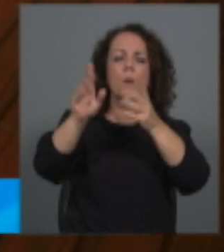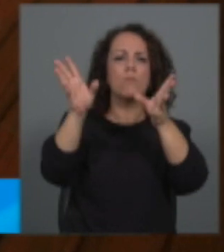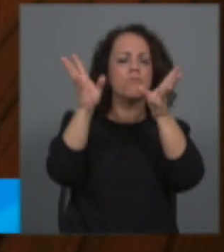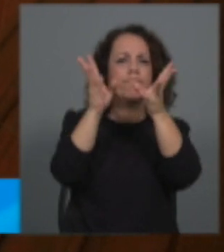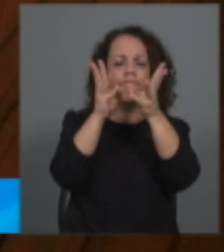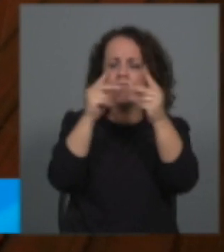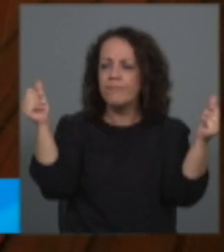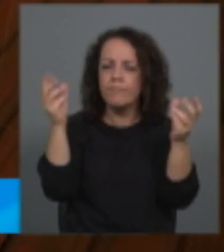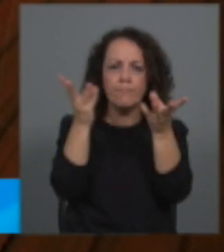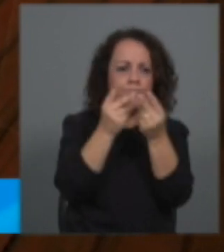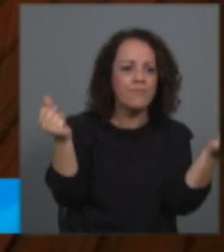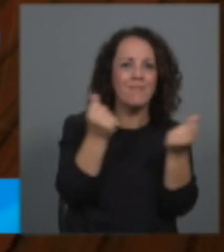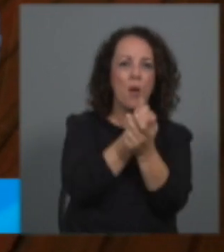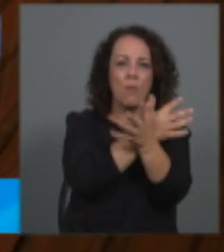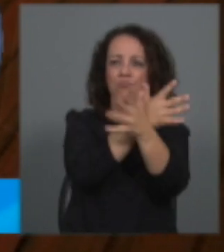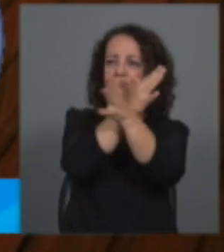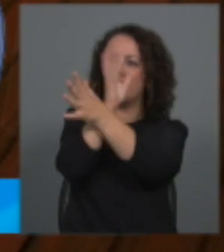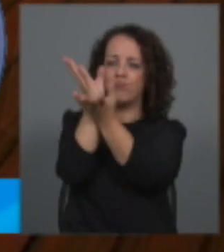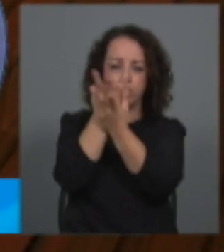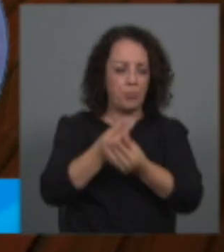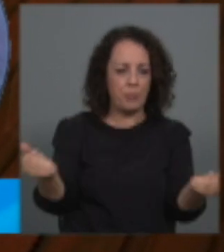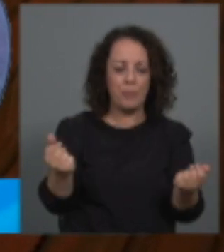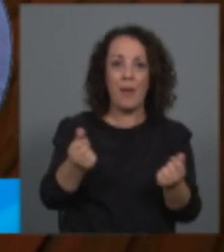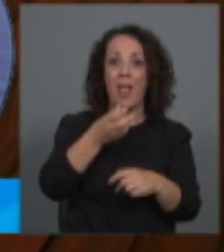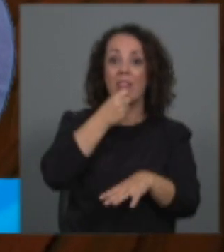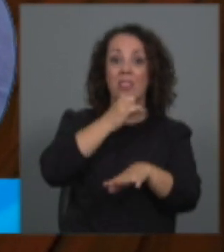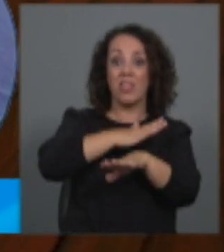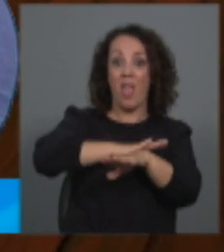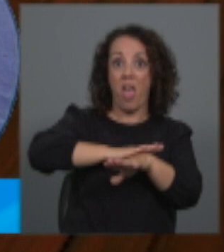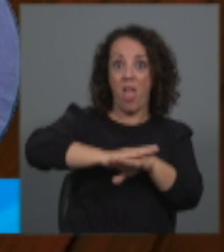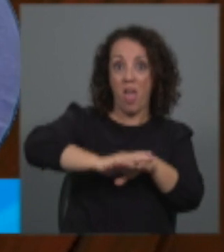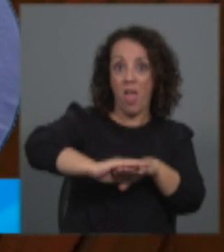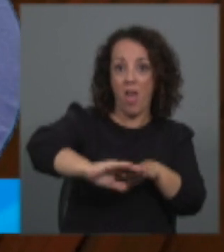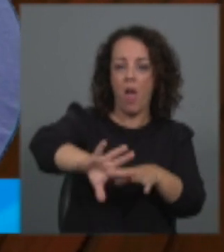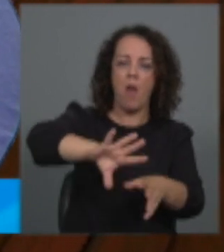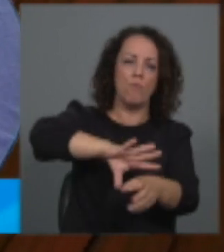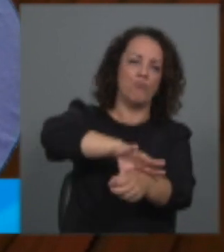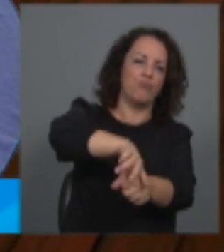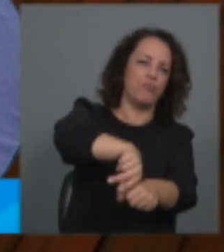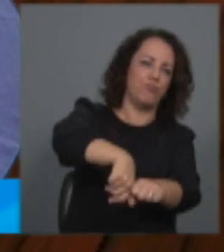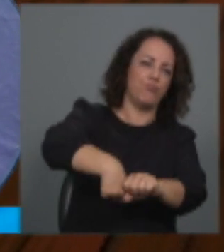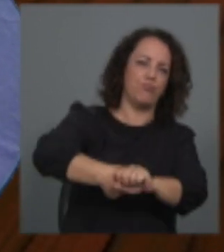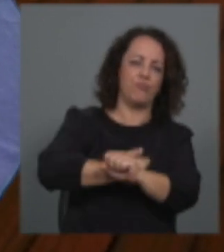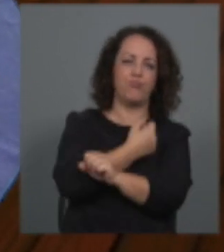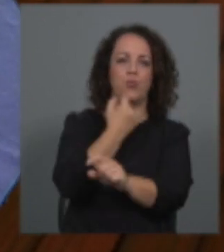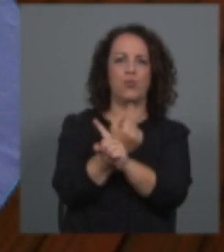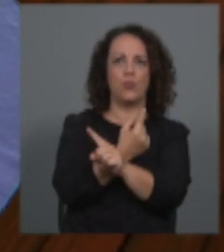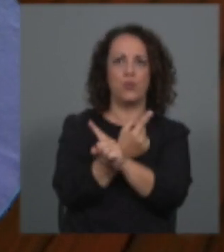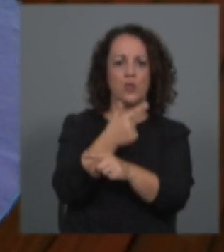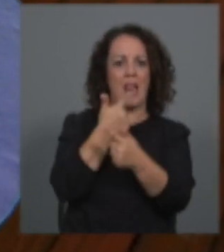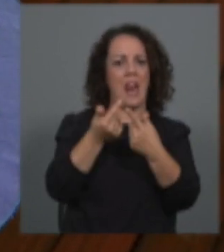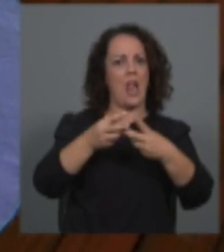dissolver-se-ão nas chamas e a terra será consumida com todas as obras que nela existem. É uma